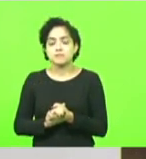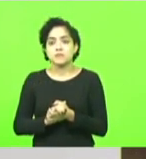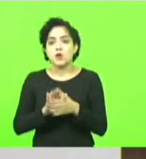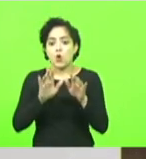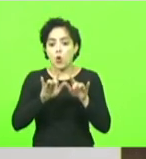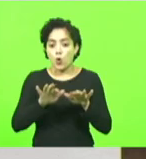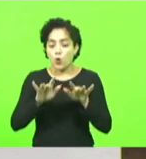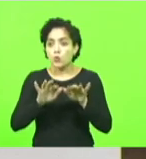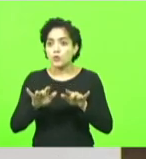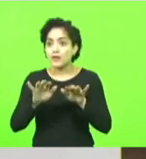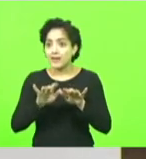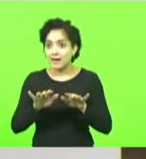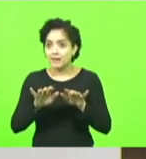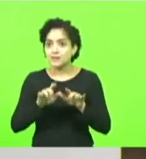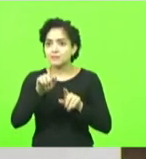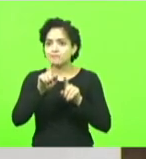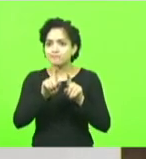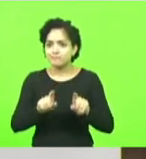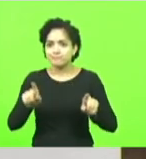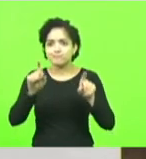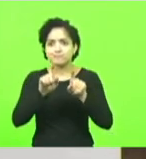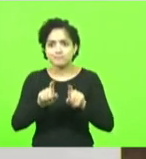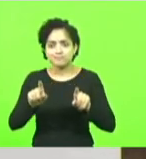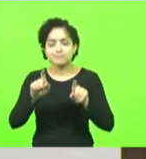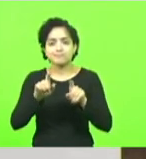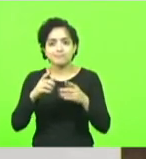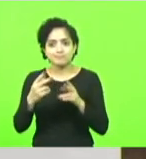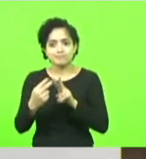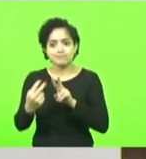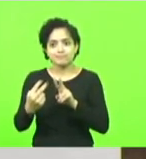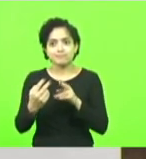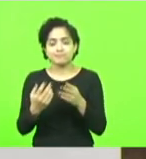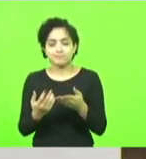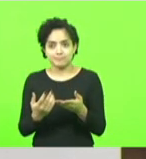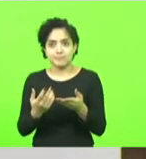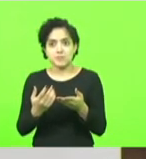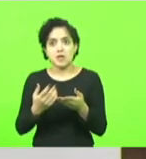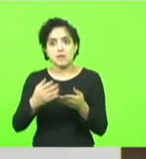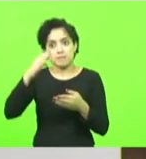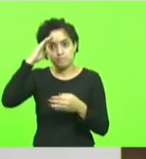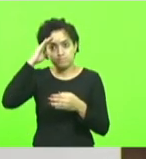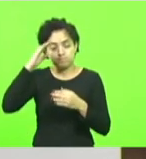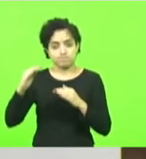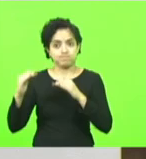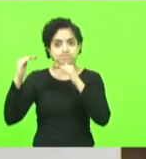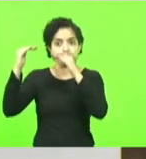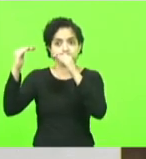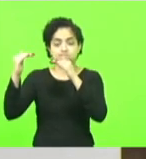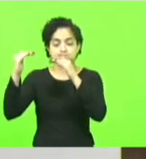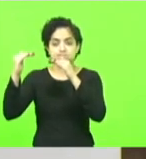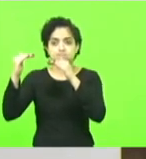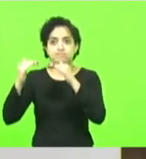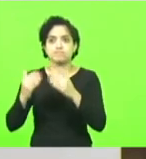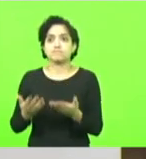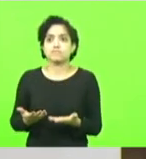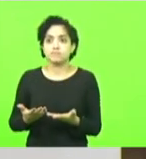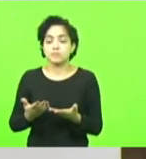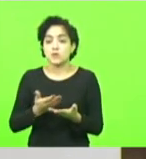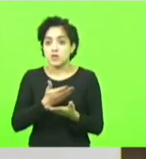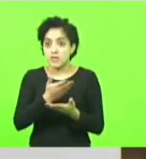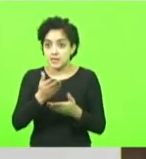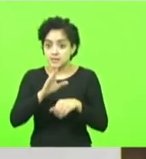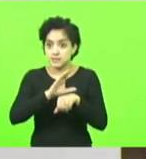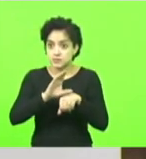plena pandemia, para estar apto para se ir a coronel full. Sendo que esses